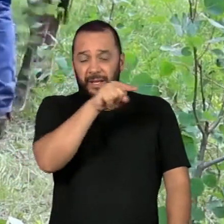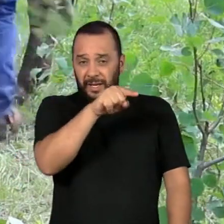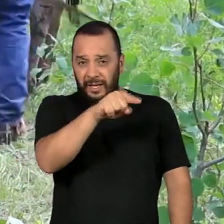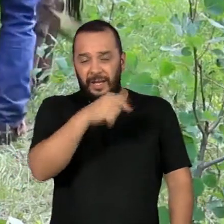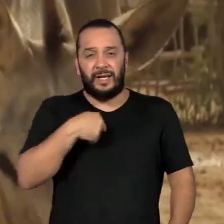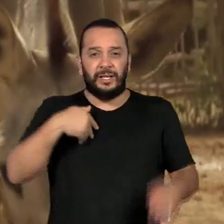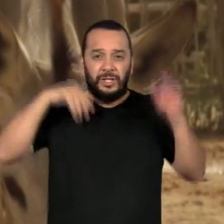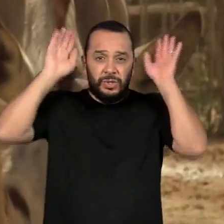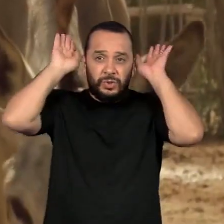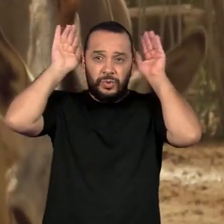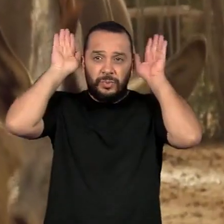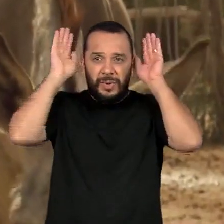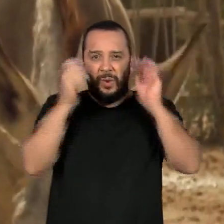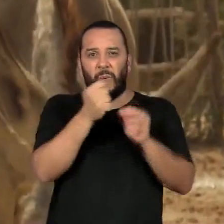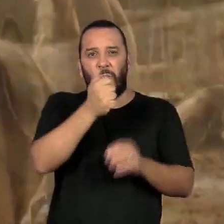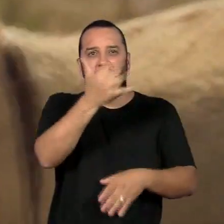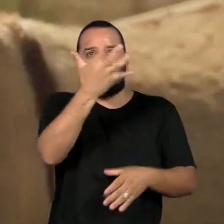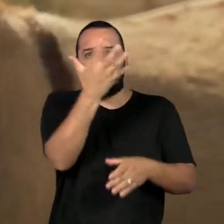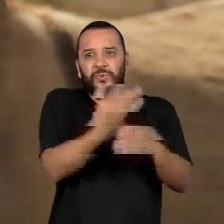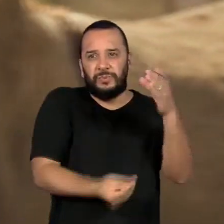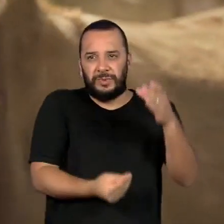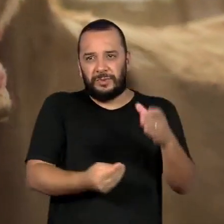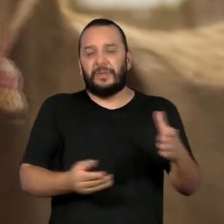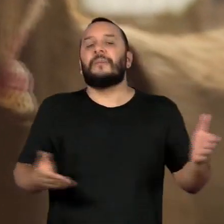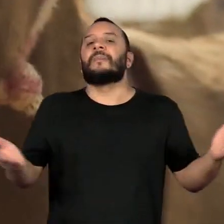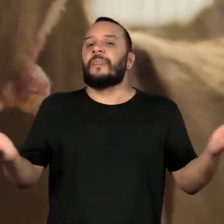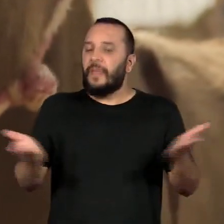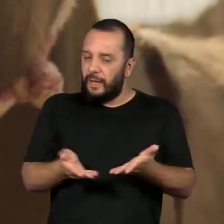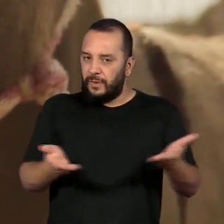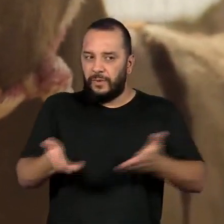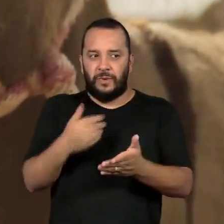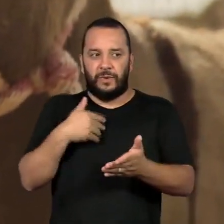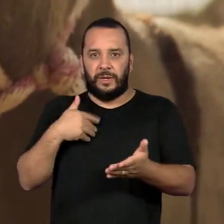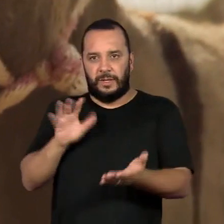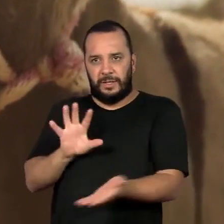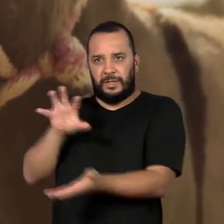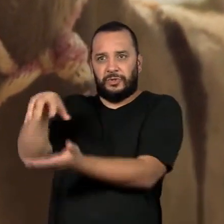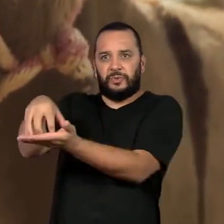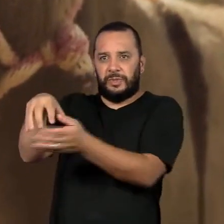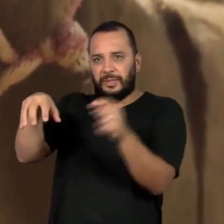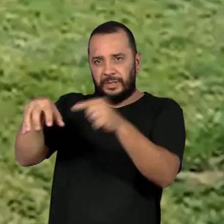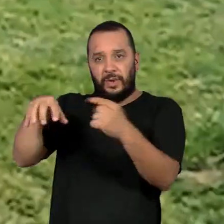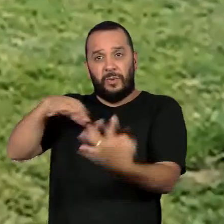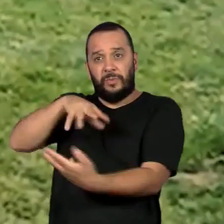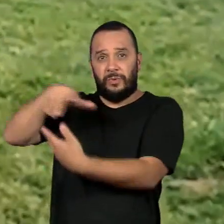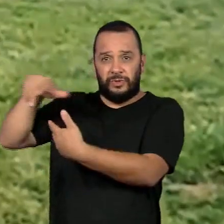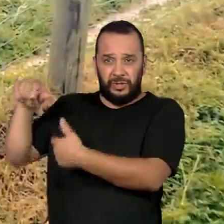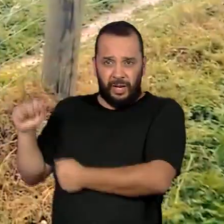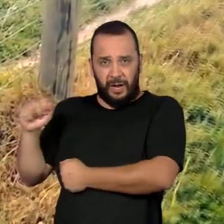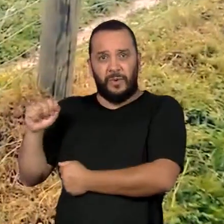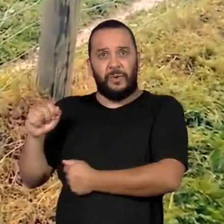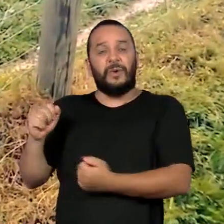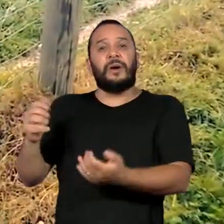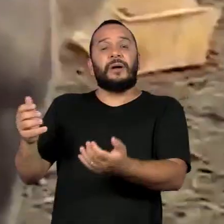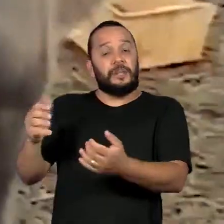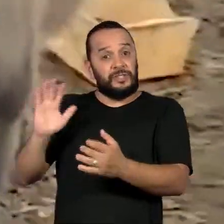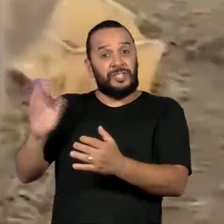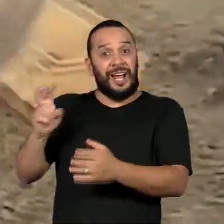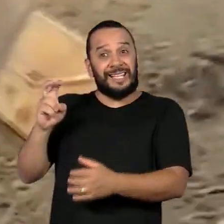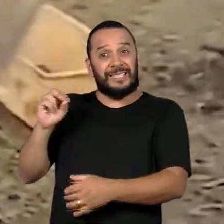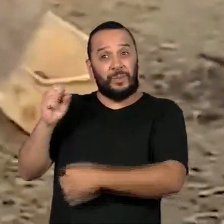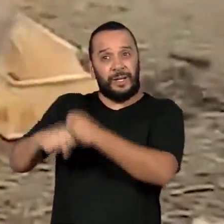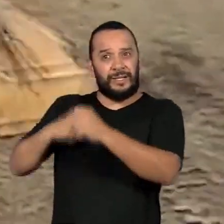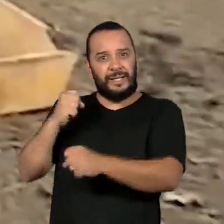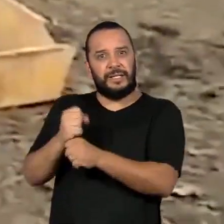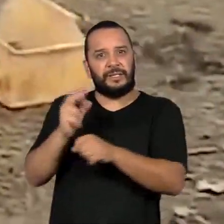da extinção. Nesse ritmo, a organização internacional The Dunk Sanctuary, que há 50 anos defende